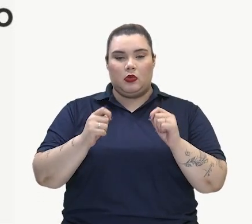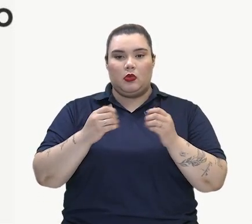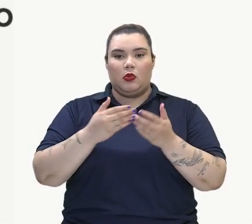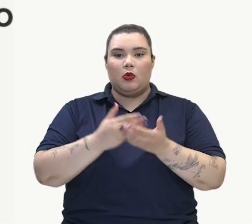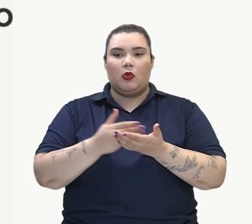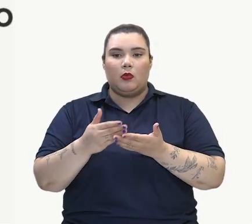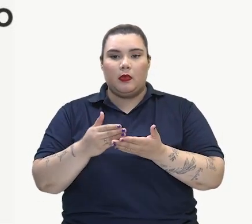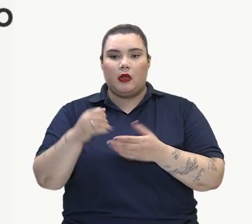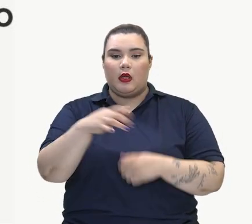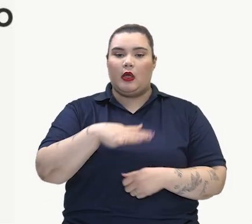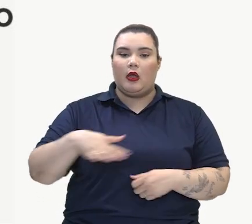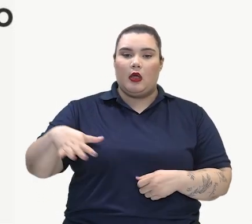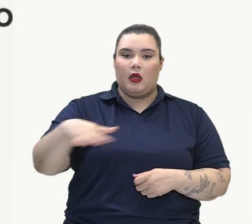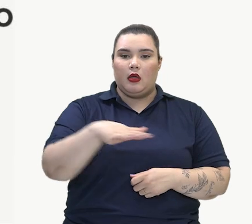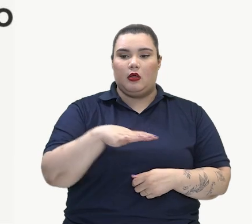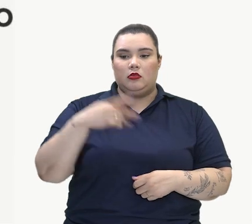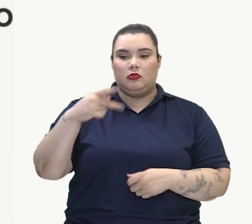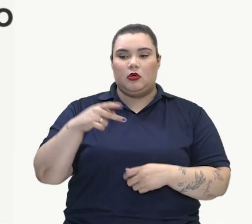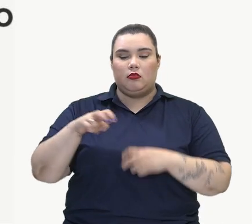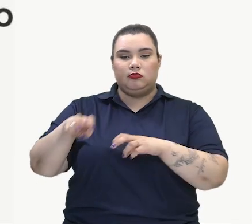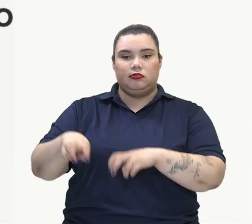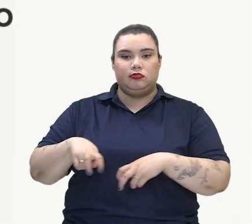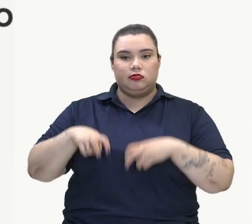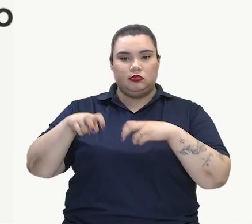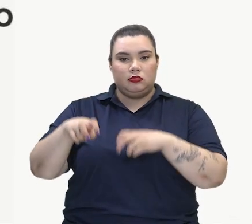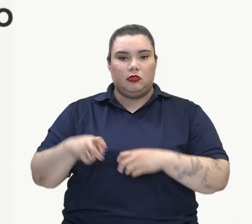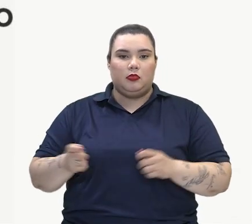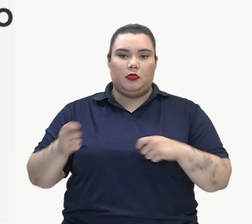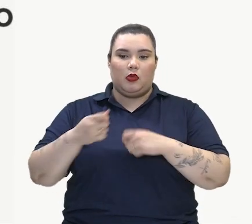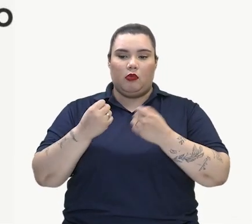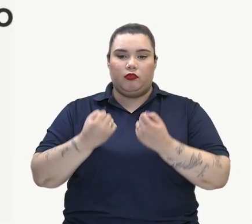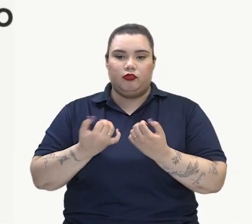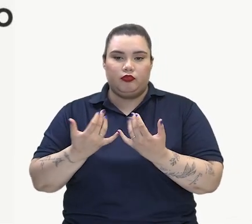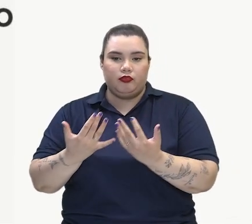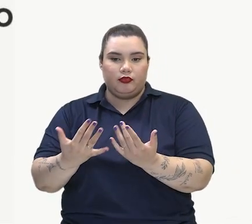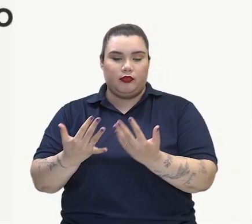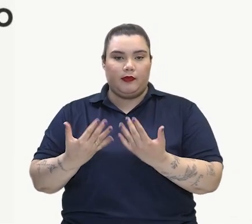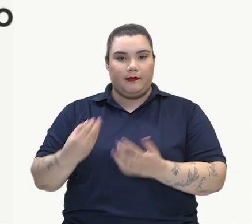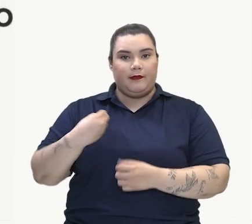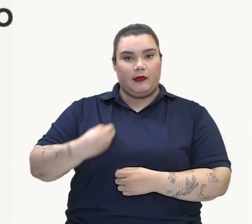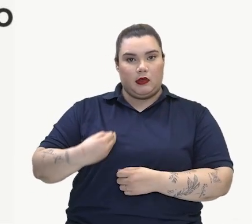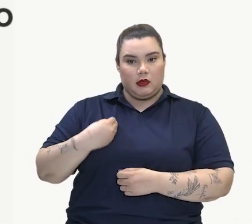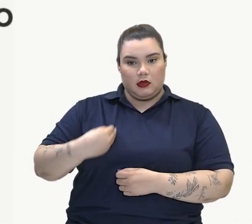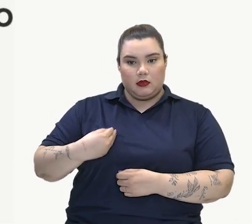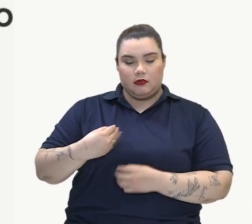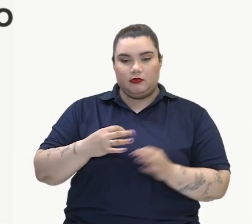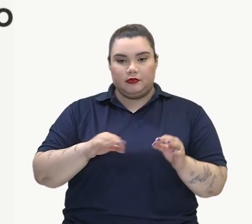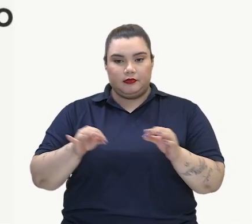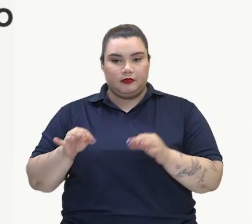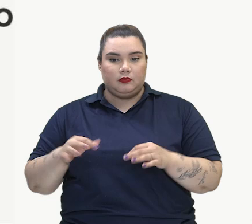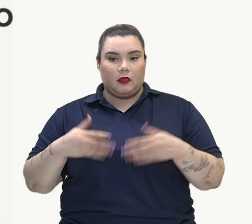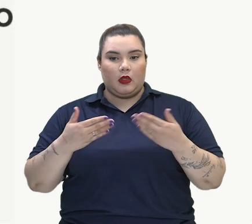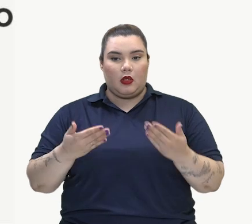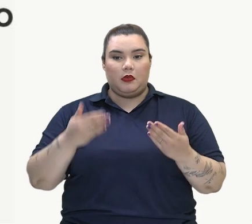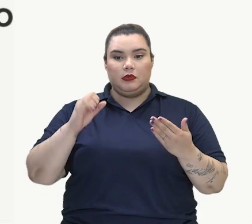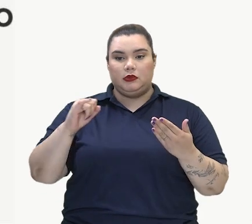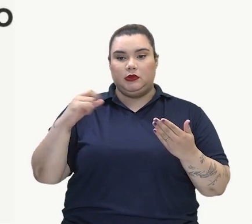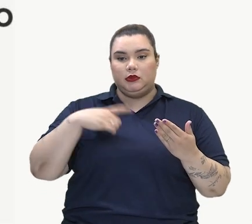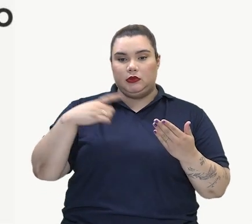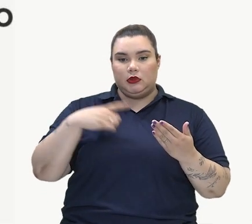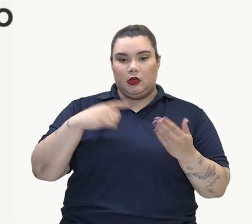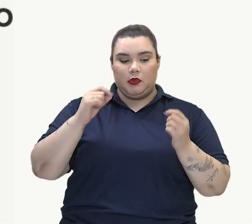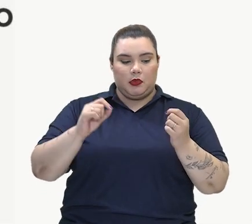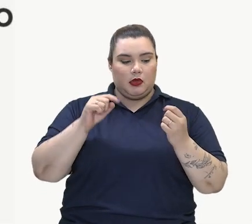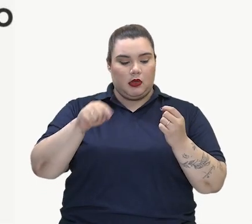uma pequena área para praticar sua roça, para poder colocar a agricultura de subsistência. Então, por mais que haja derrubada